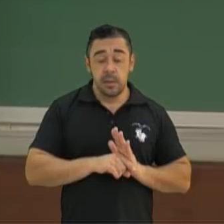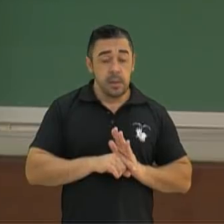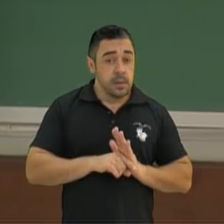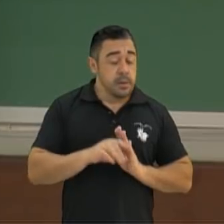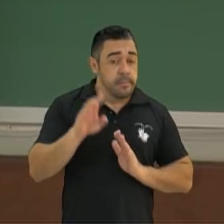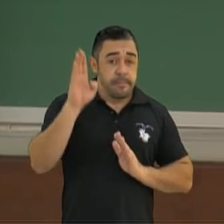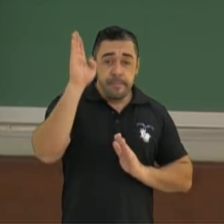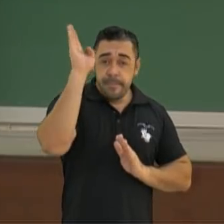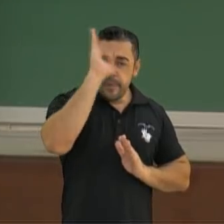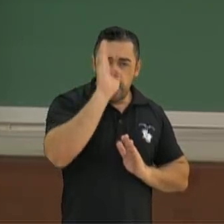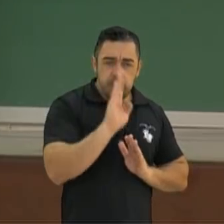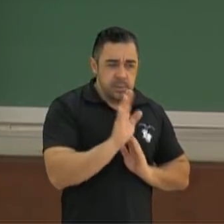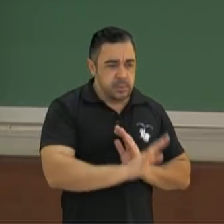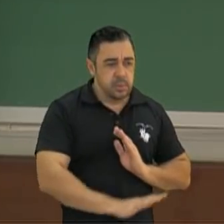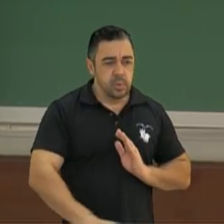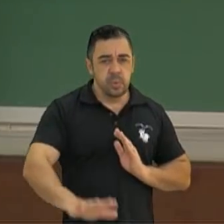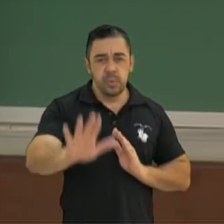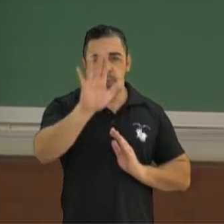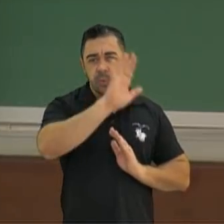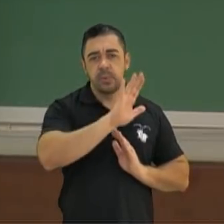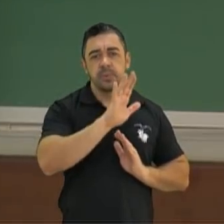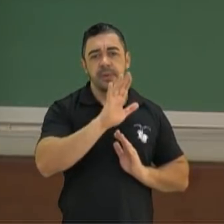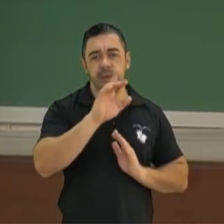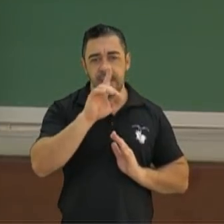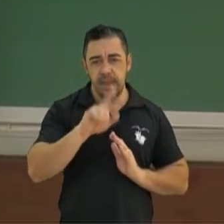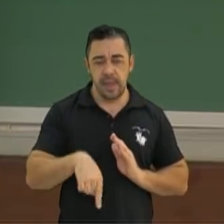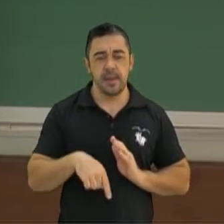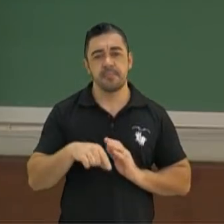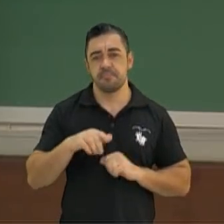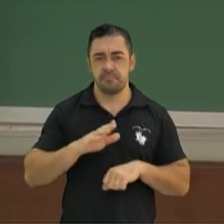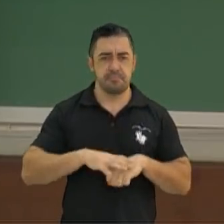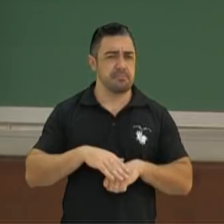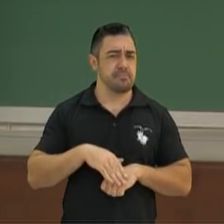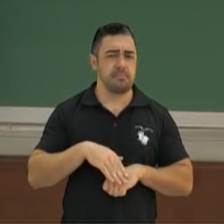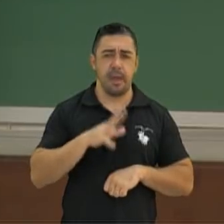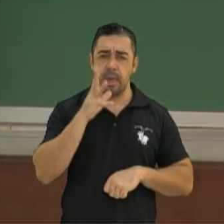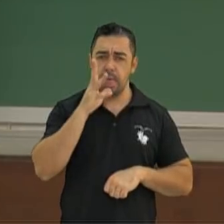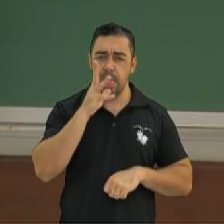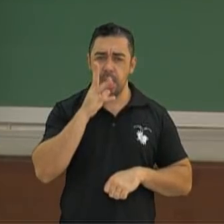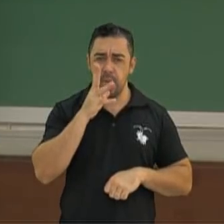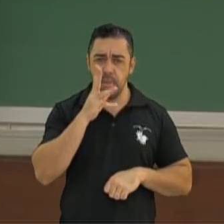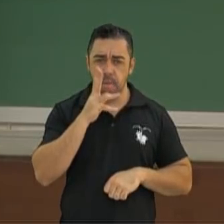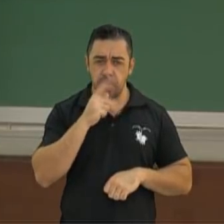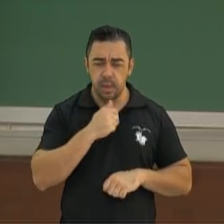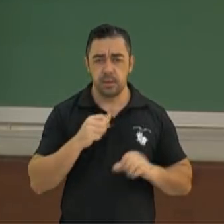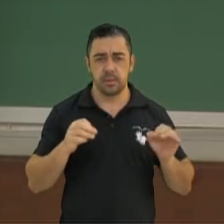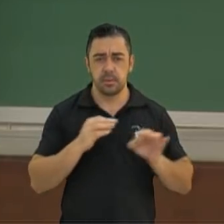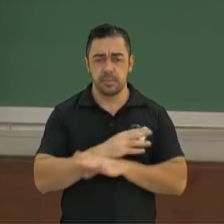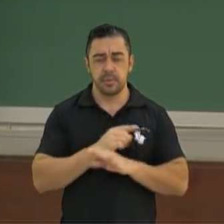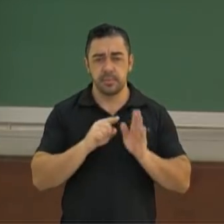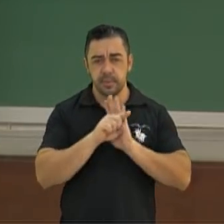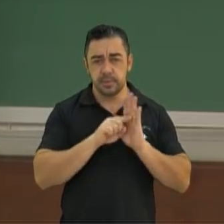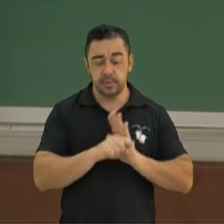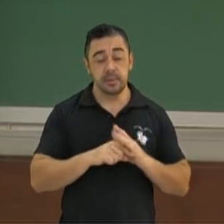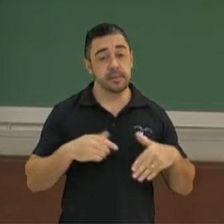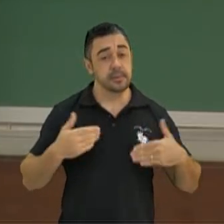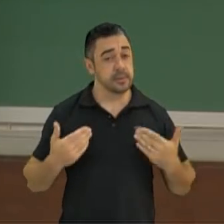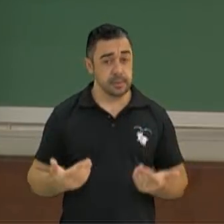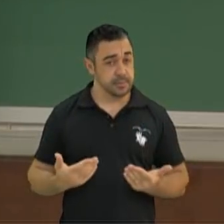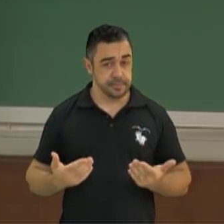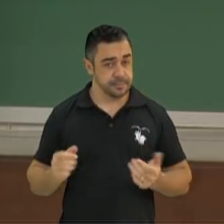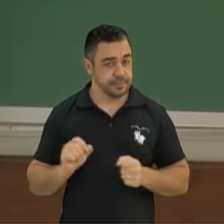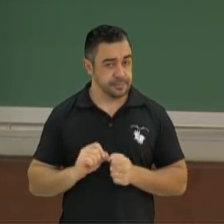população brasileira. Seria necessário, então, muito tempo para você concluir essa pesquisa. Então, você não vai